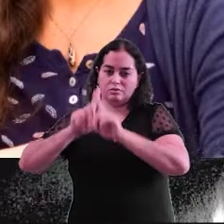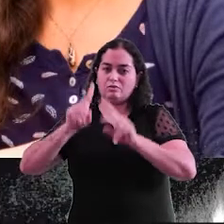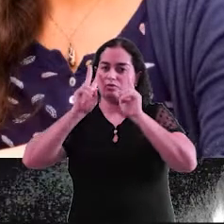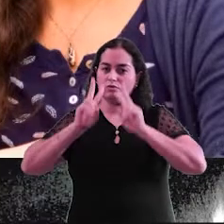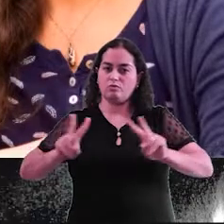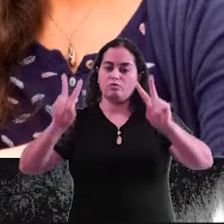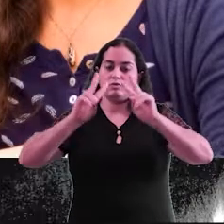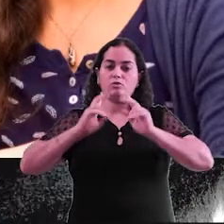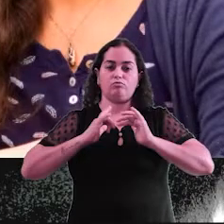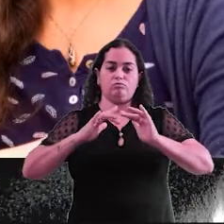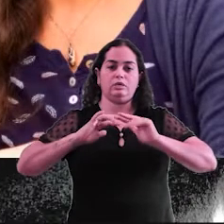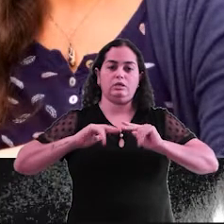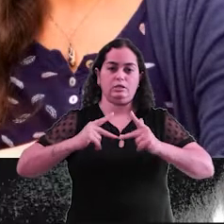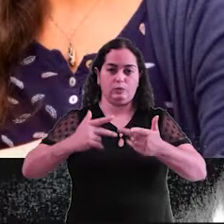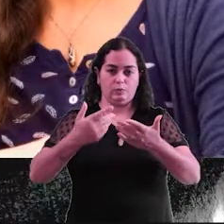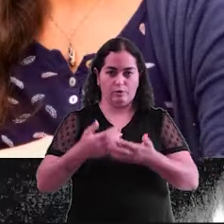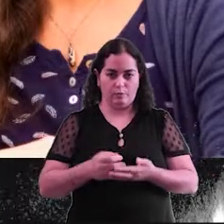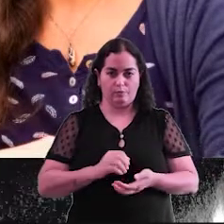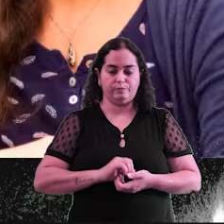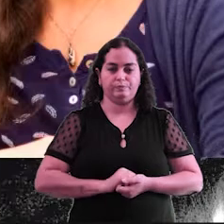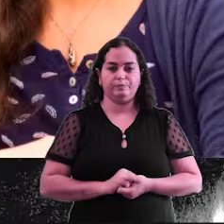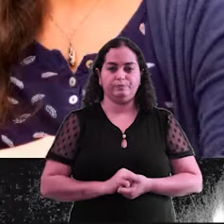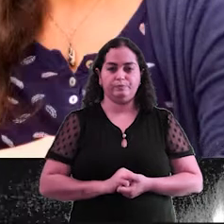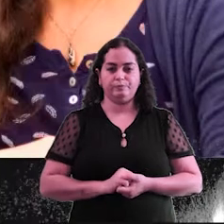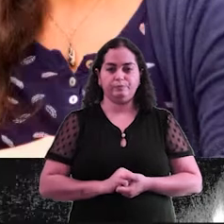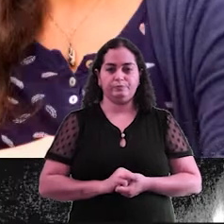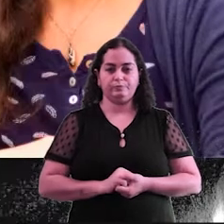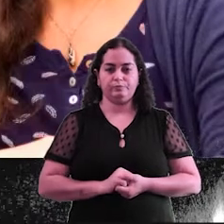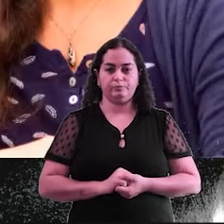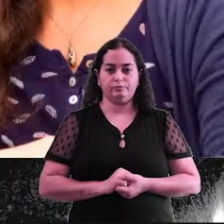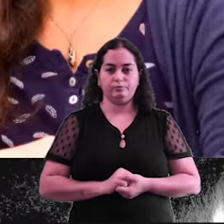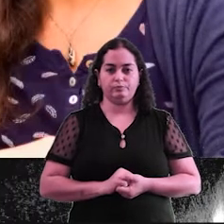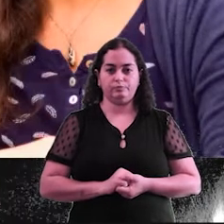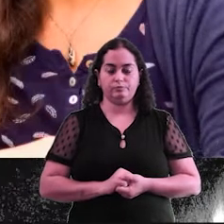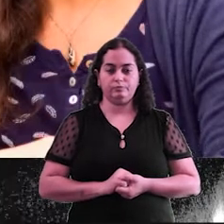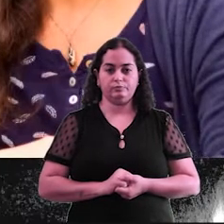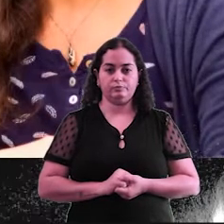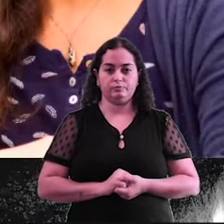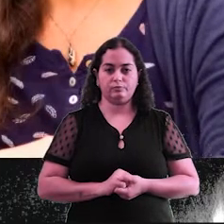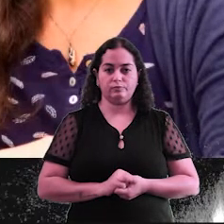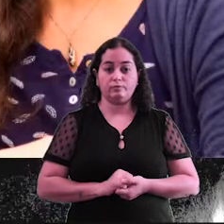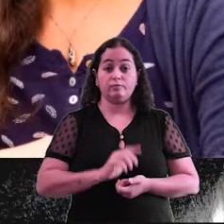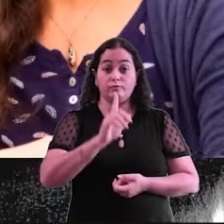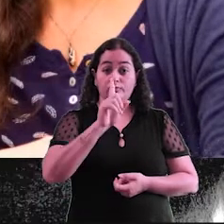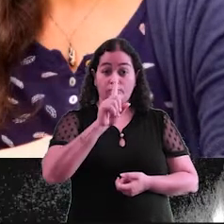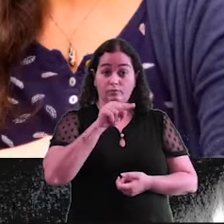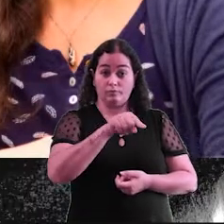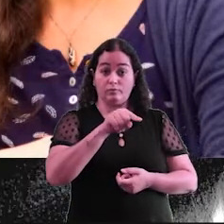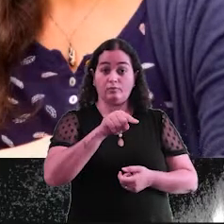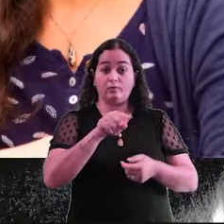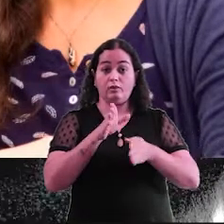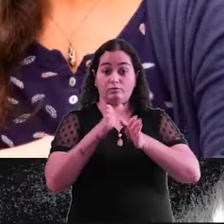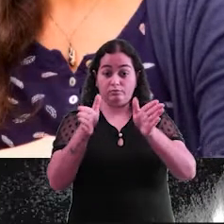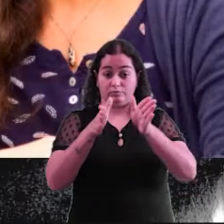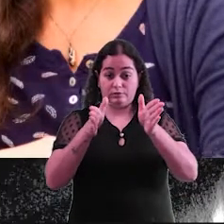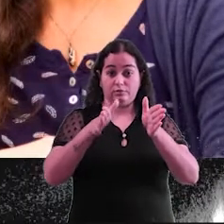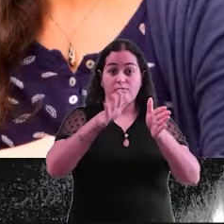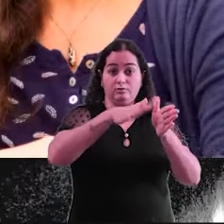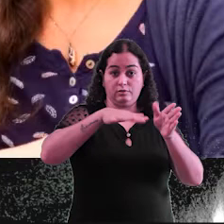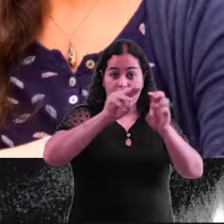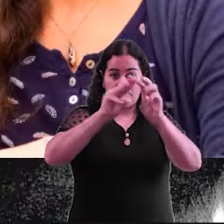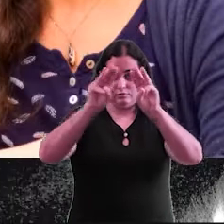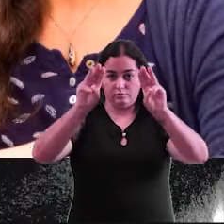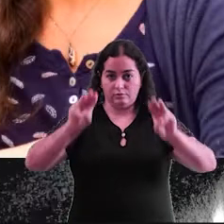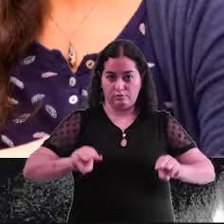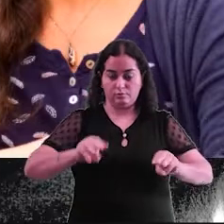Em se trata de acessibilidade em museus e espaços científico-culturais, a gente não pode deixar de citar duas pessoas que são